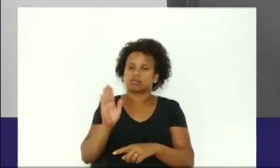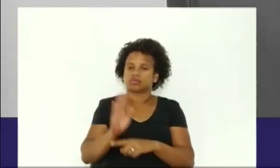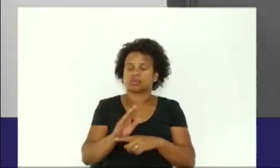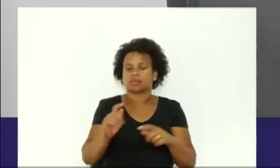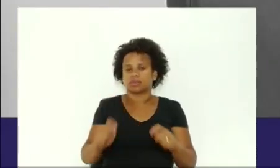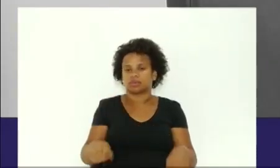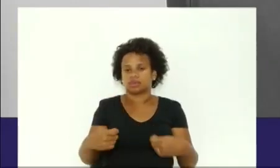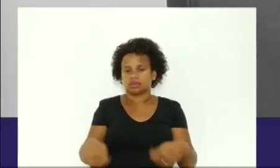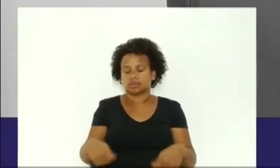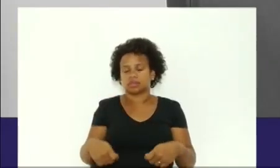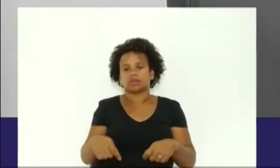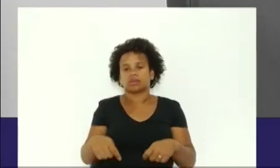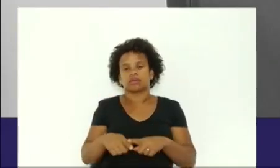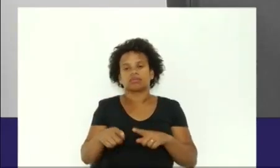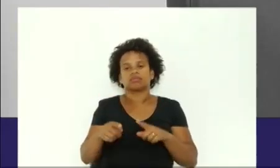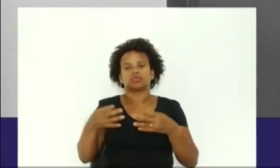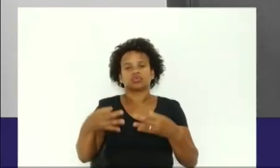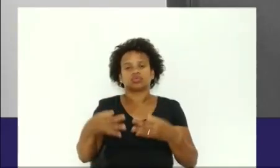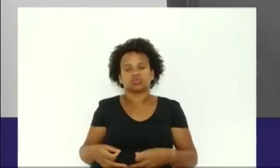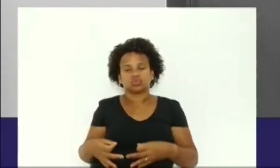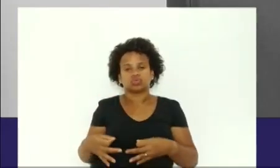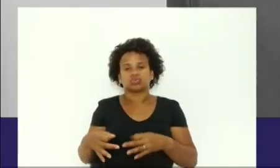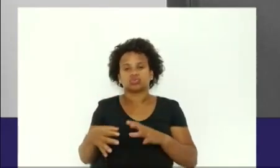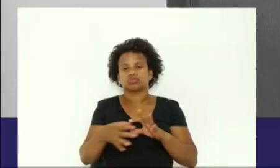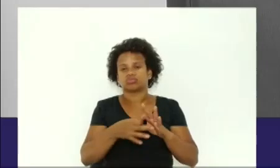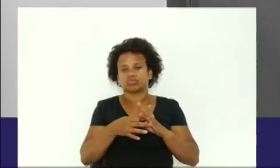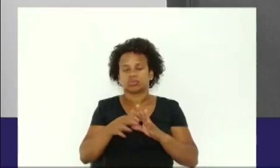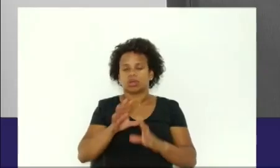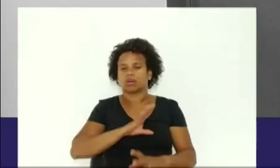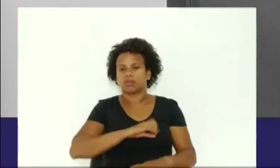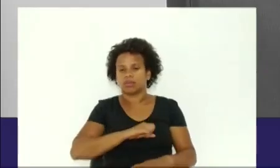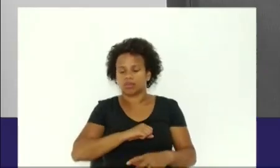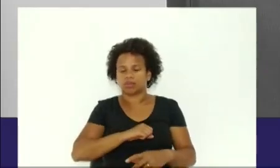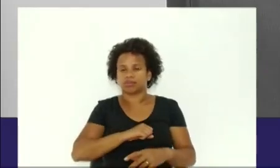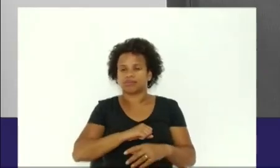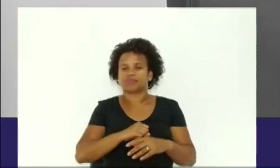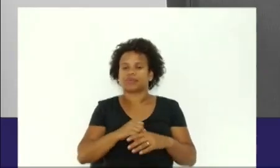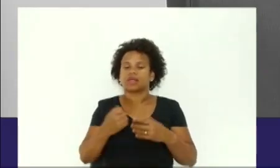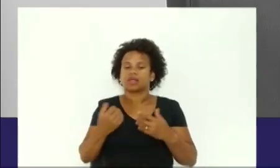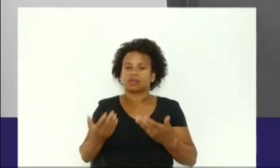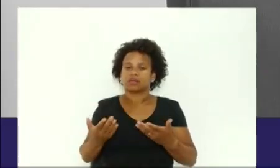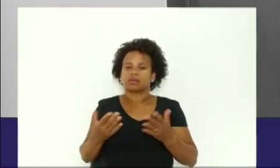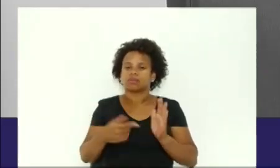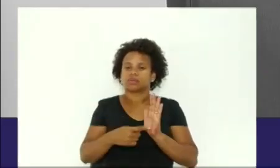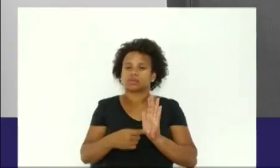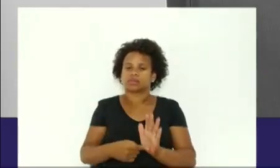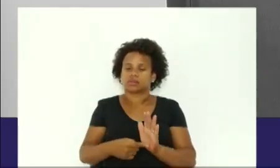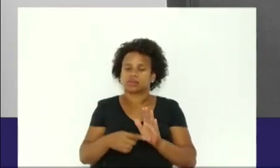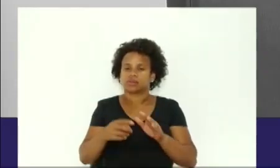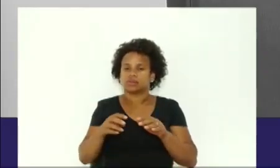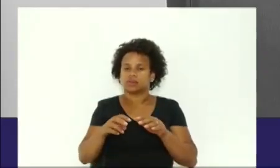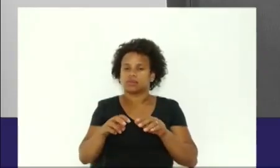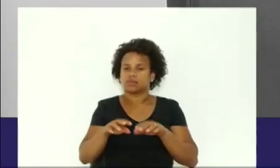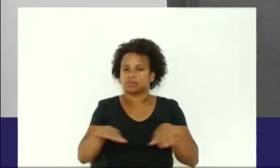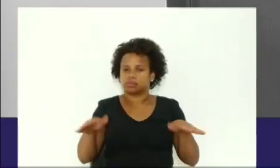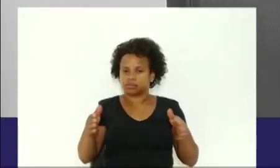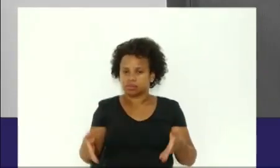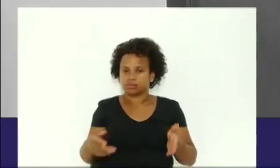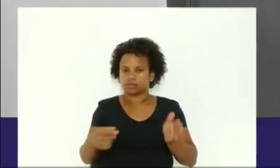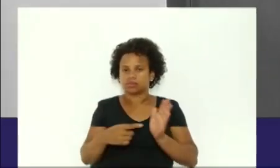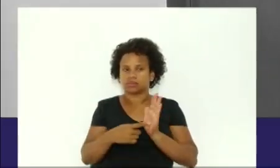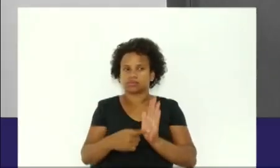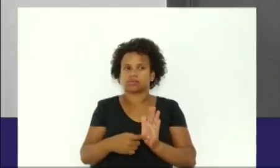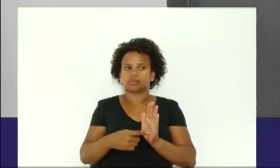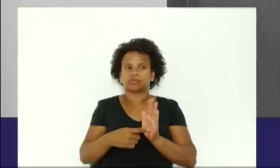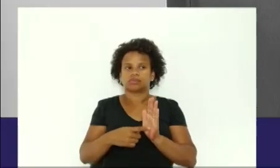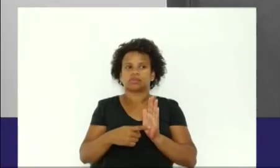mais justa e igualitária de amor e comunhão. Diante do exposto, apresentamos à mesa, depois das considerações do plenário,